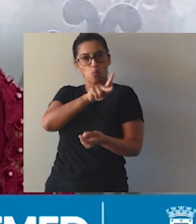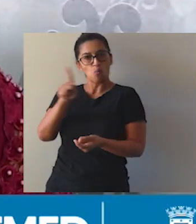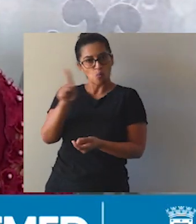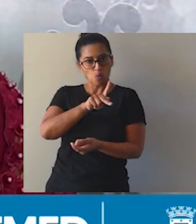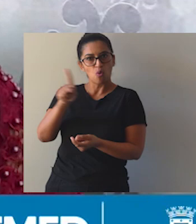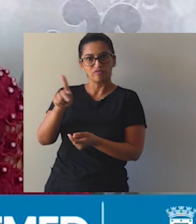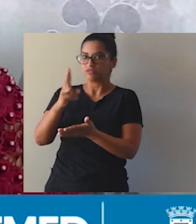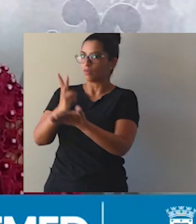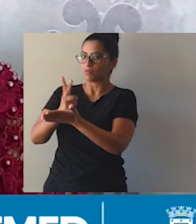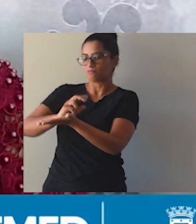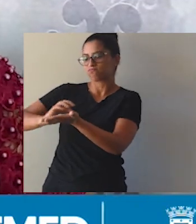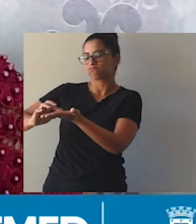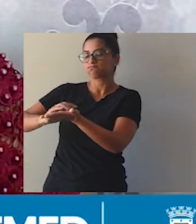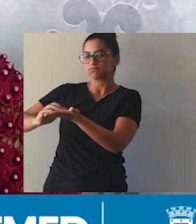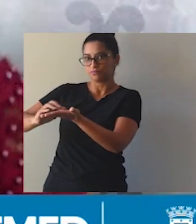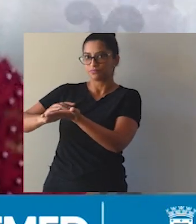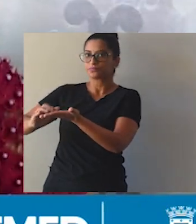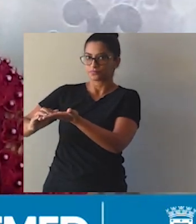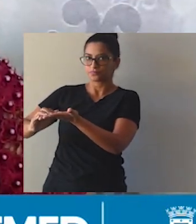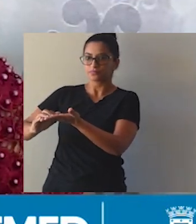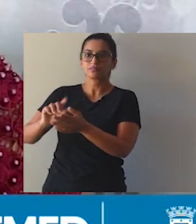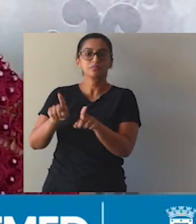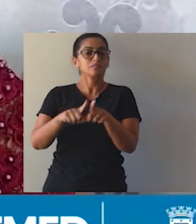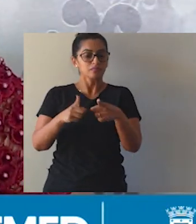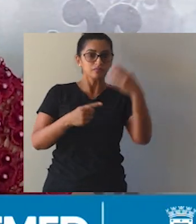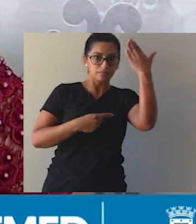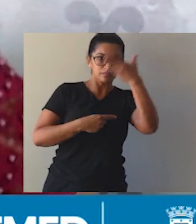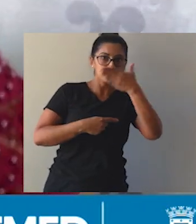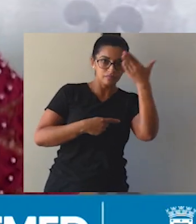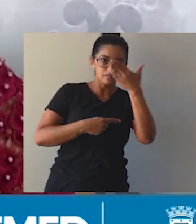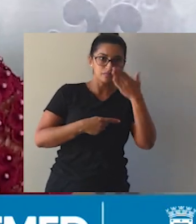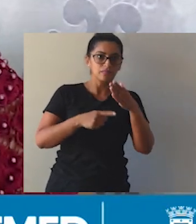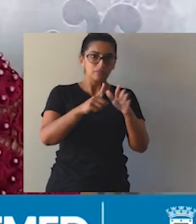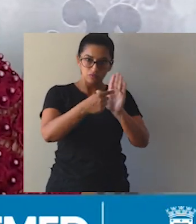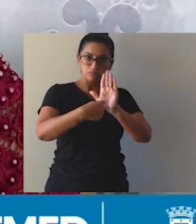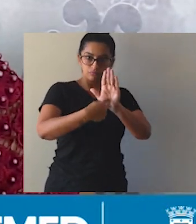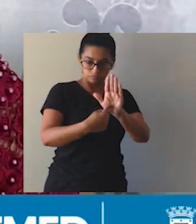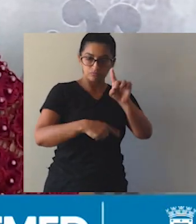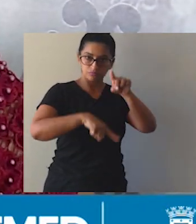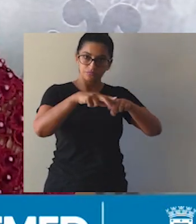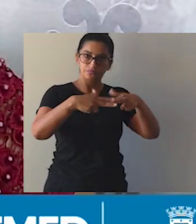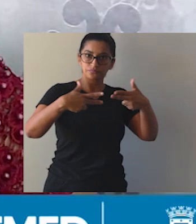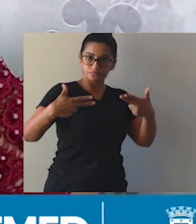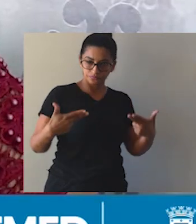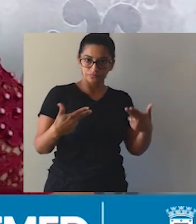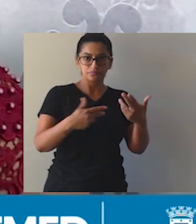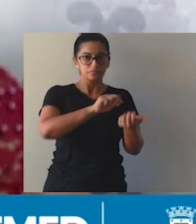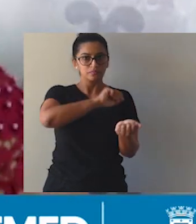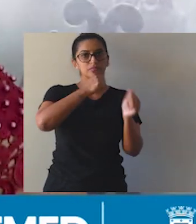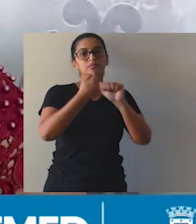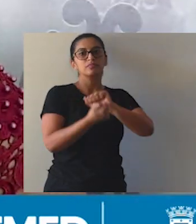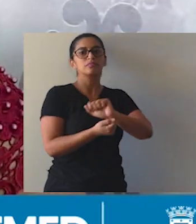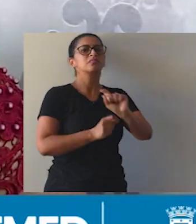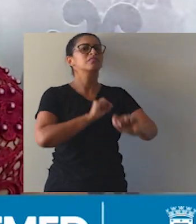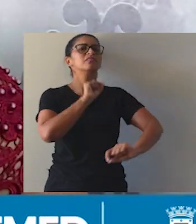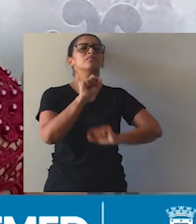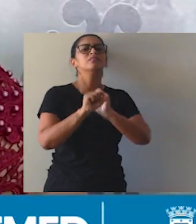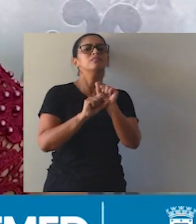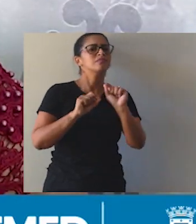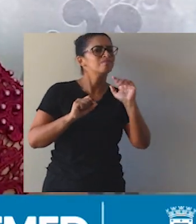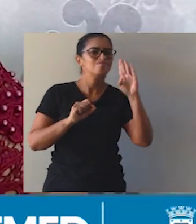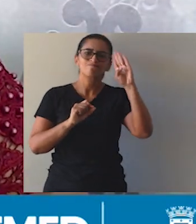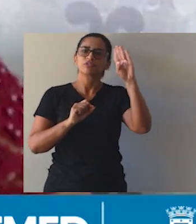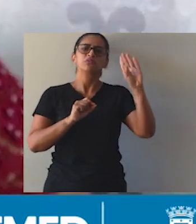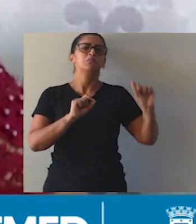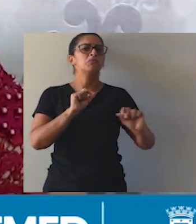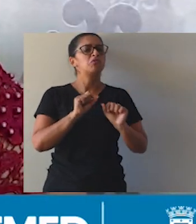para serem adaptados. Como que a gente tem que fazer? Nós temos que fazer o quê? Olhar essa avaliação funcional. Então,